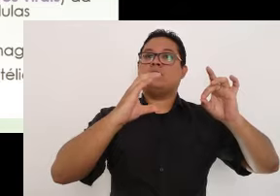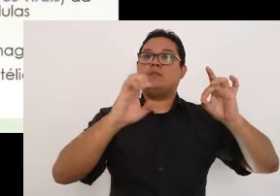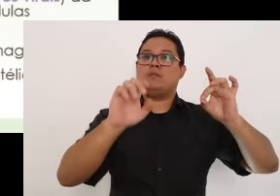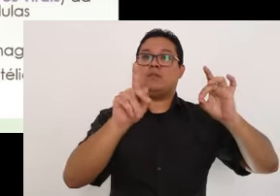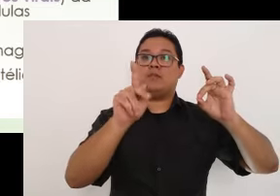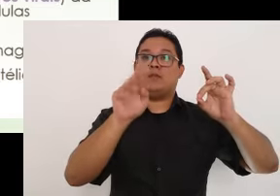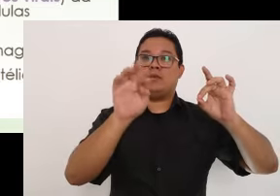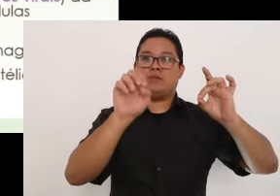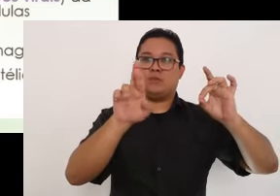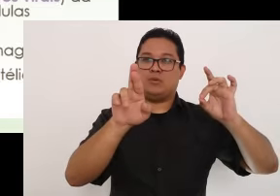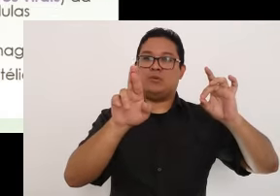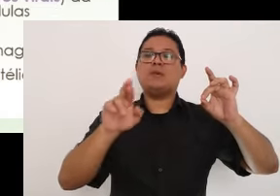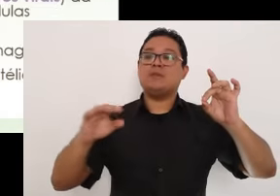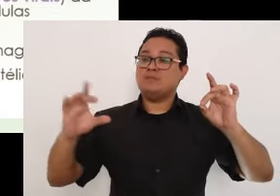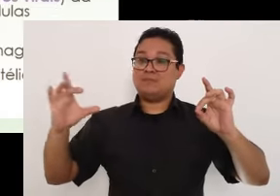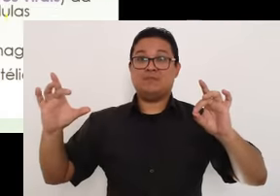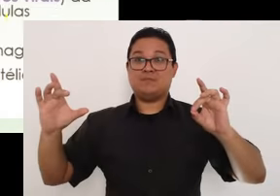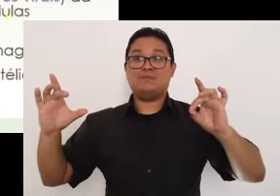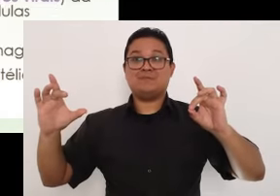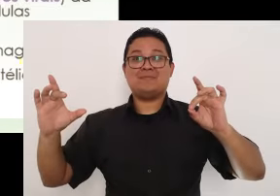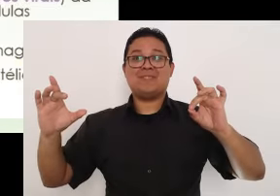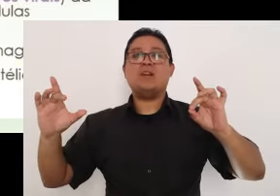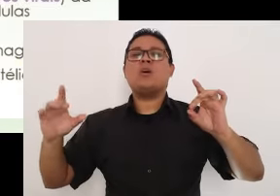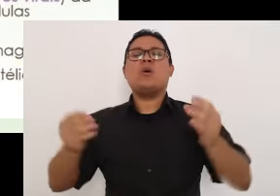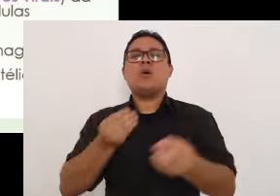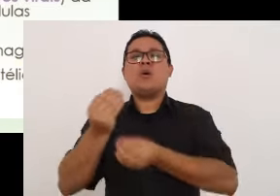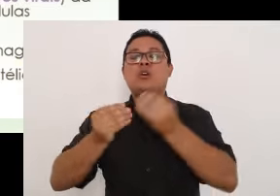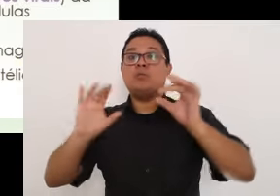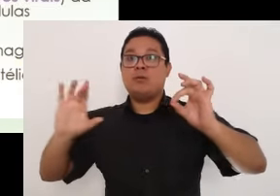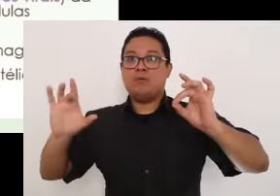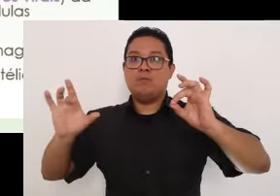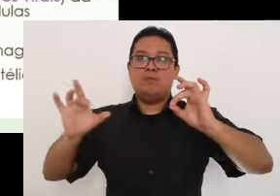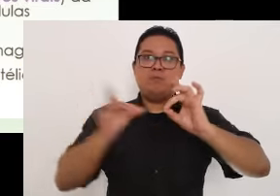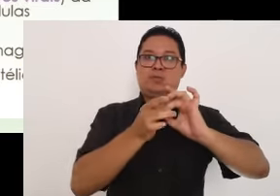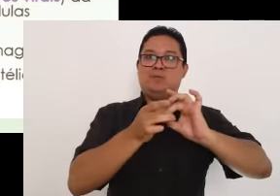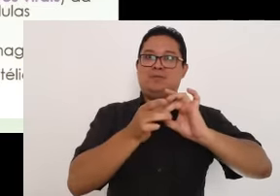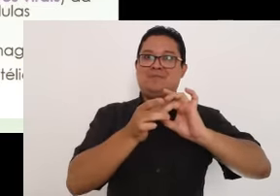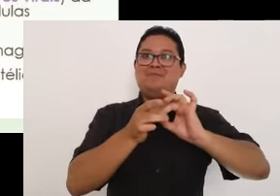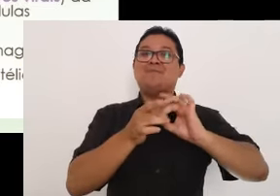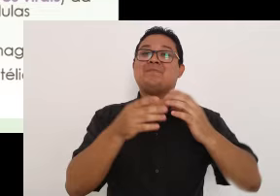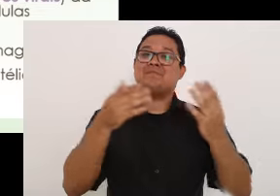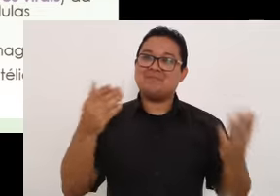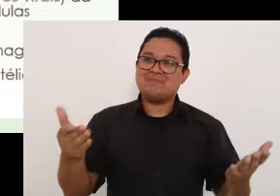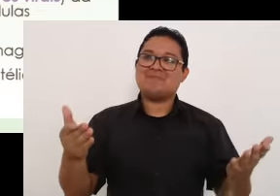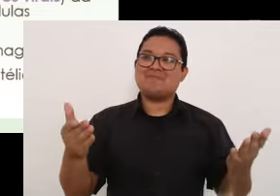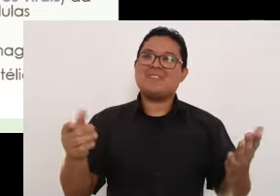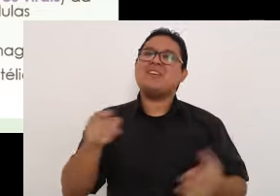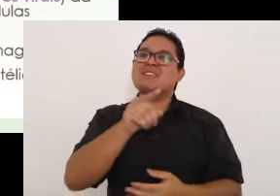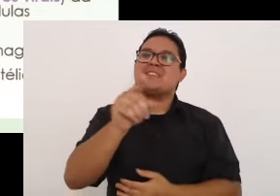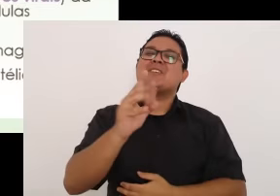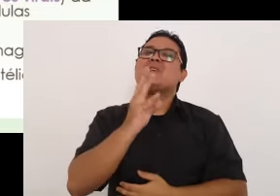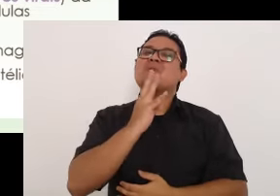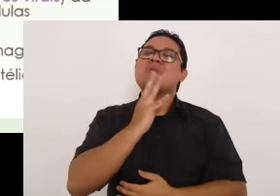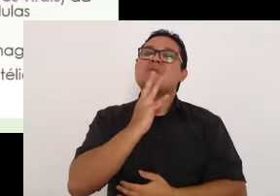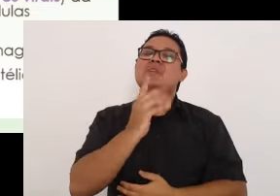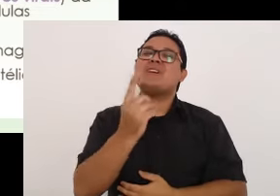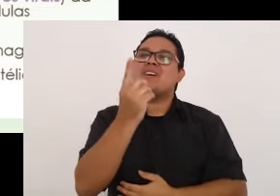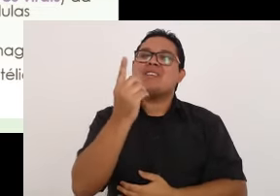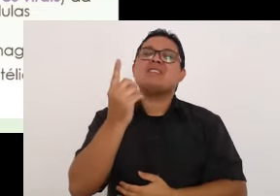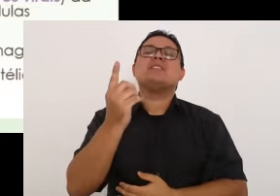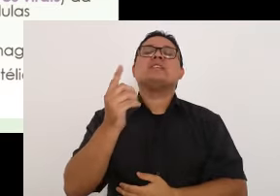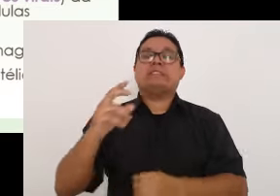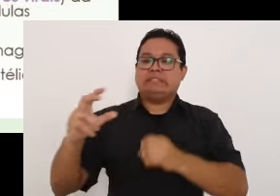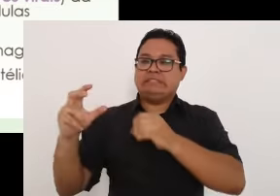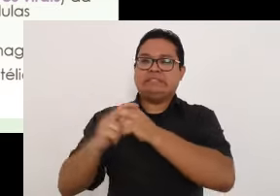certinho. E daí a gente vai chamar a classe de alguns vírus por conta disso. O pessoal